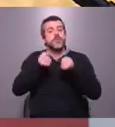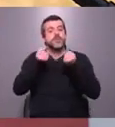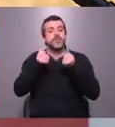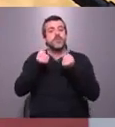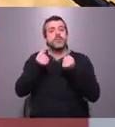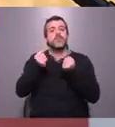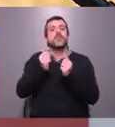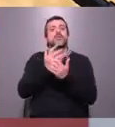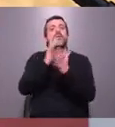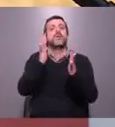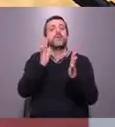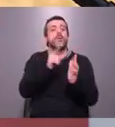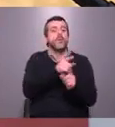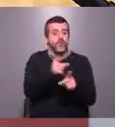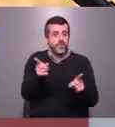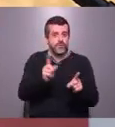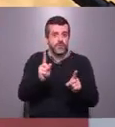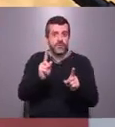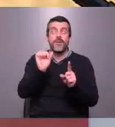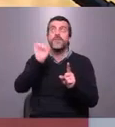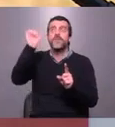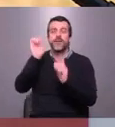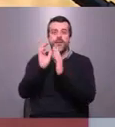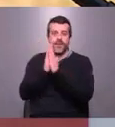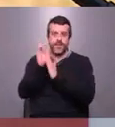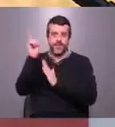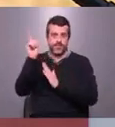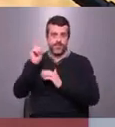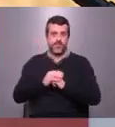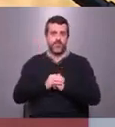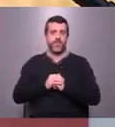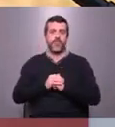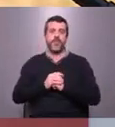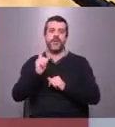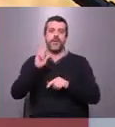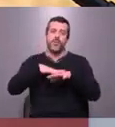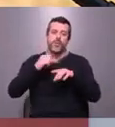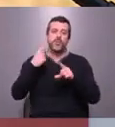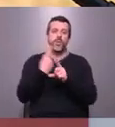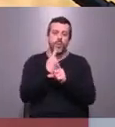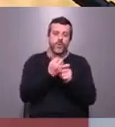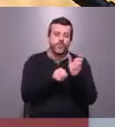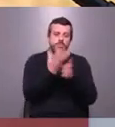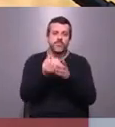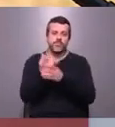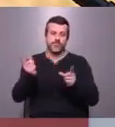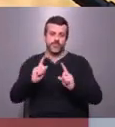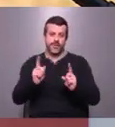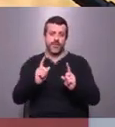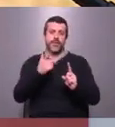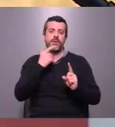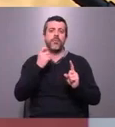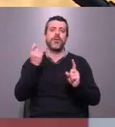de vós, é dom de Deus. Não se deve às obras, ninguém se pode